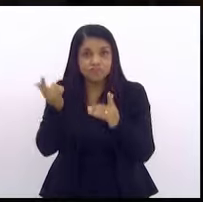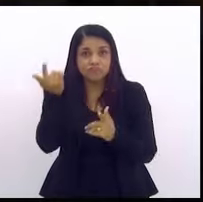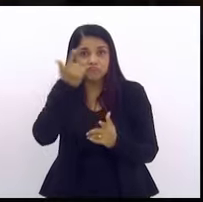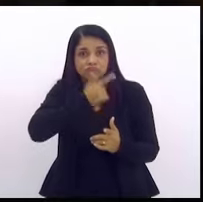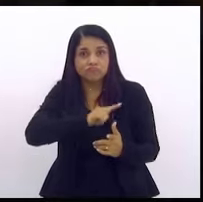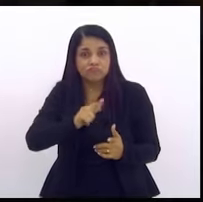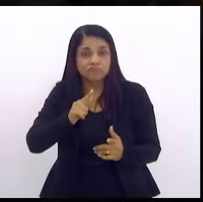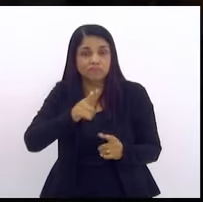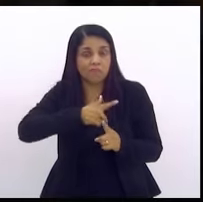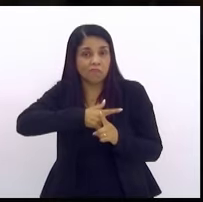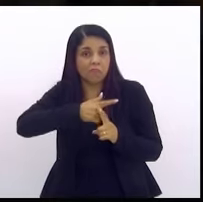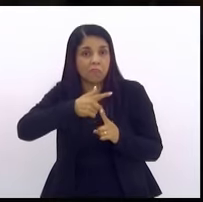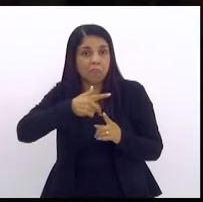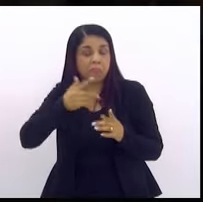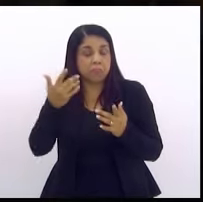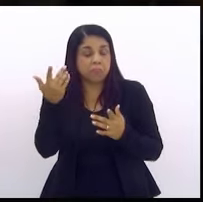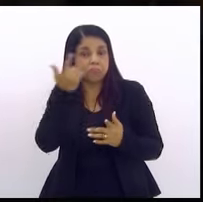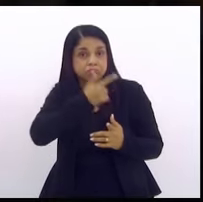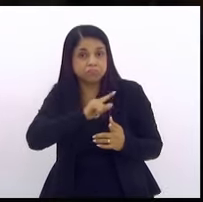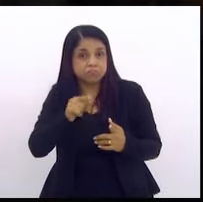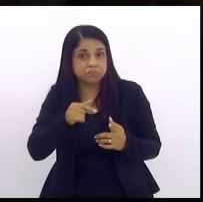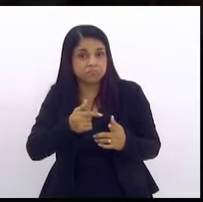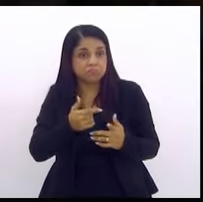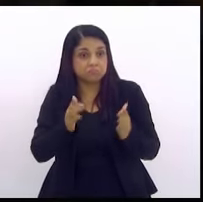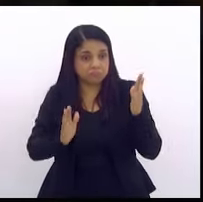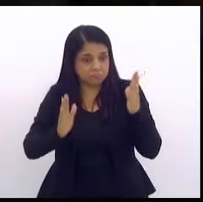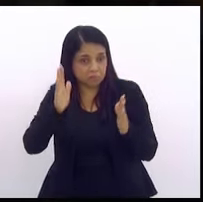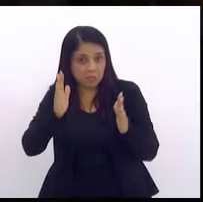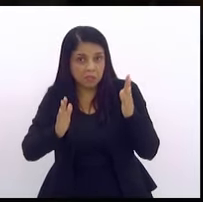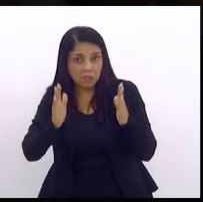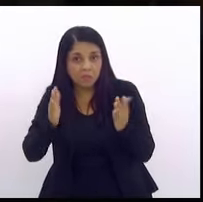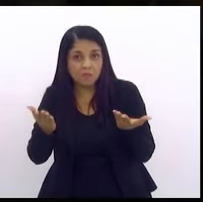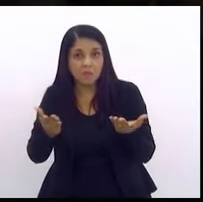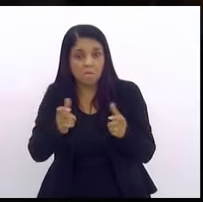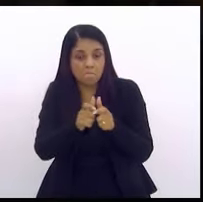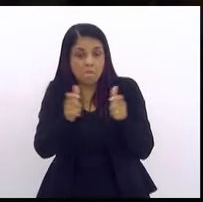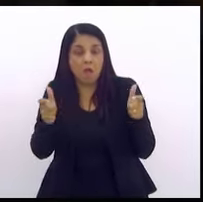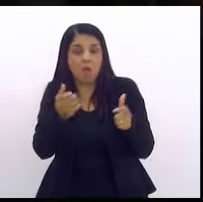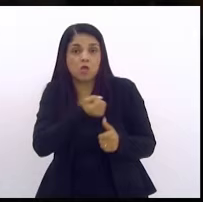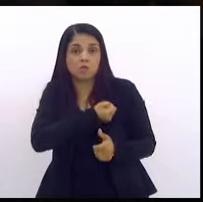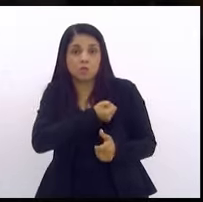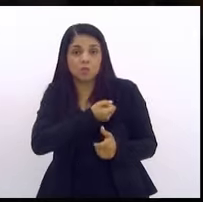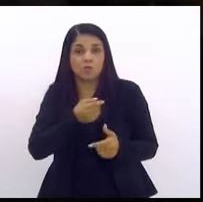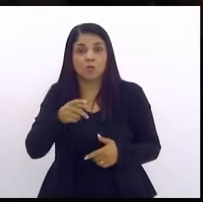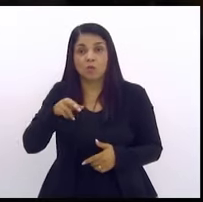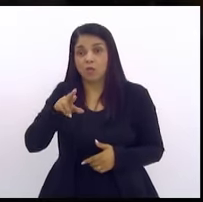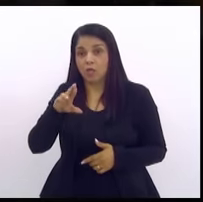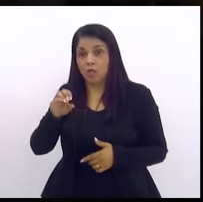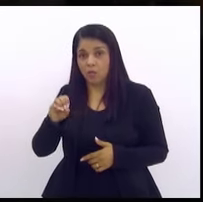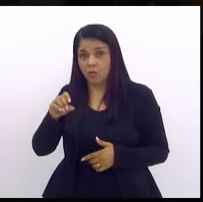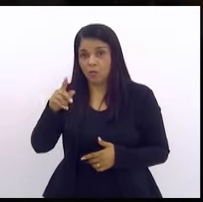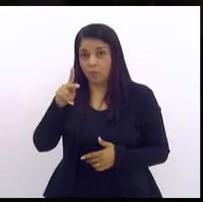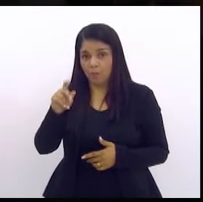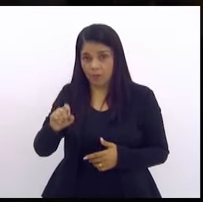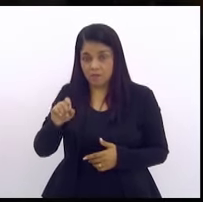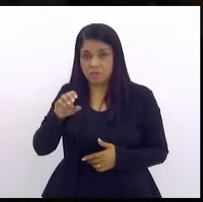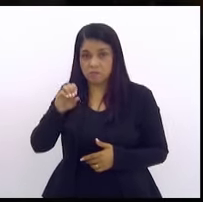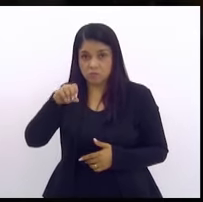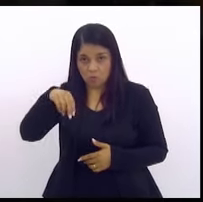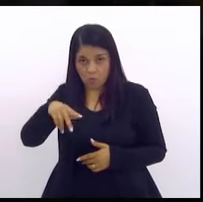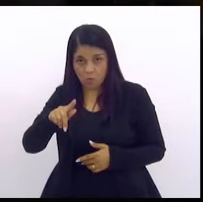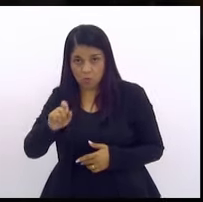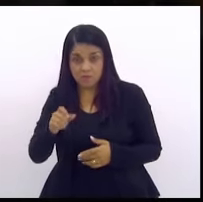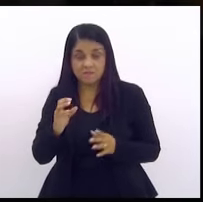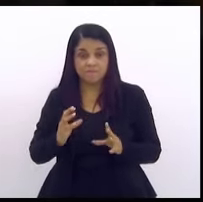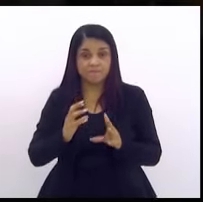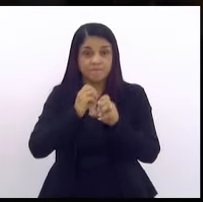de assassinatos de crianças e adolescentes. Ao todo, os dados da ONG Rio de Paz já contabilizaram